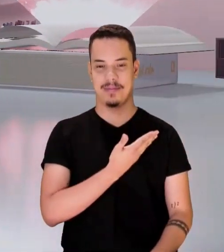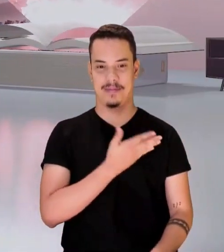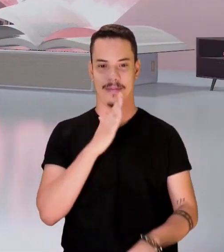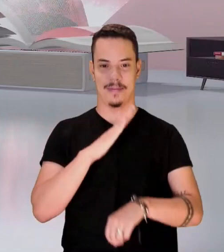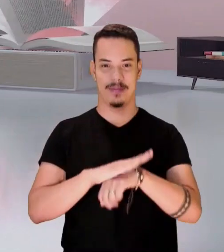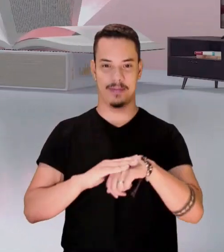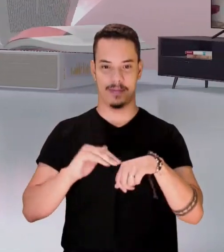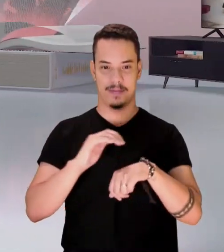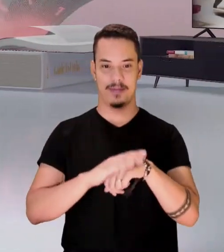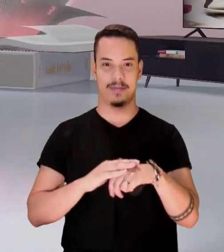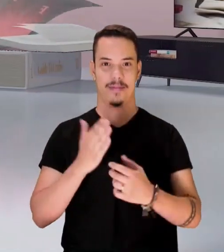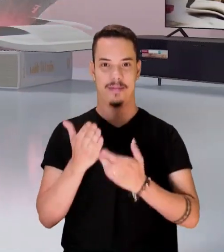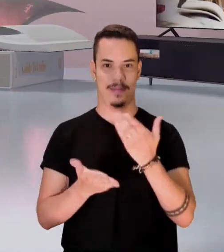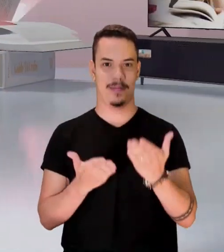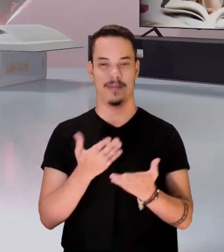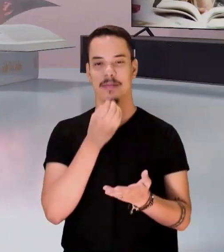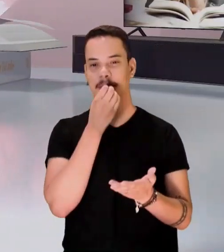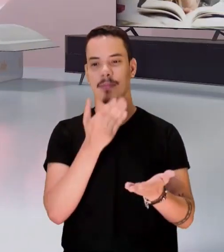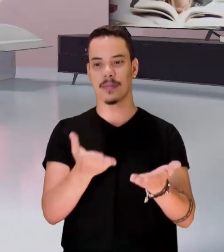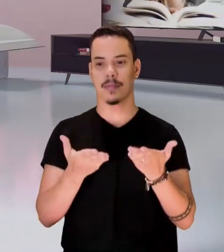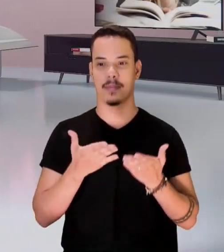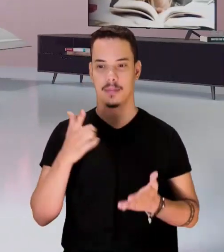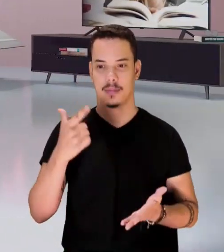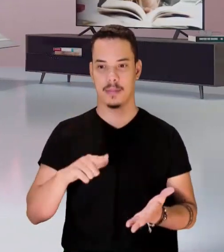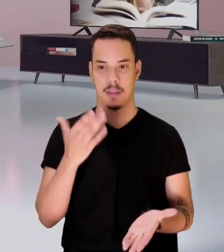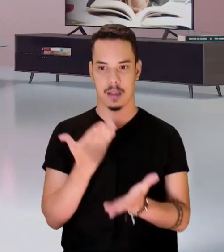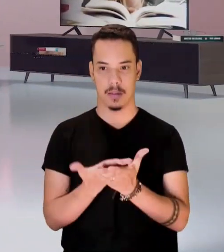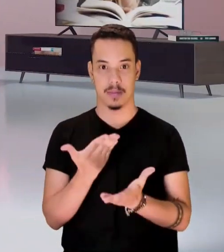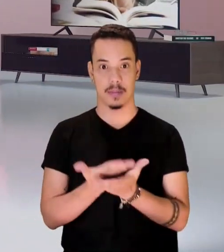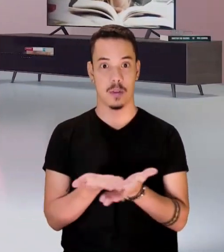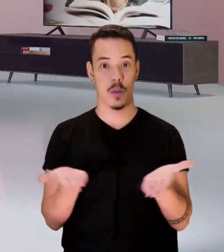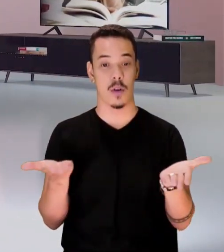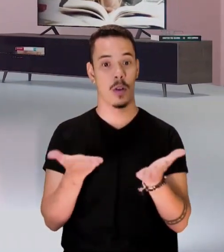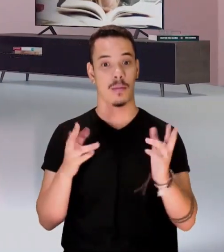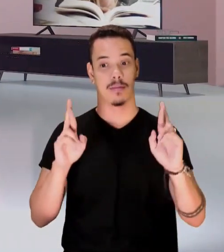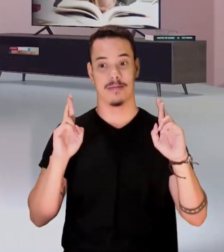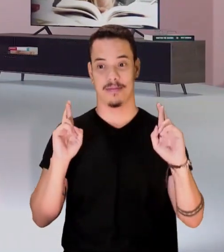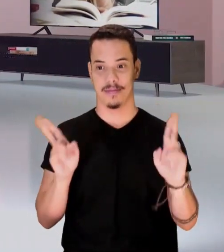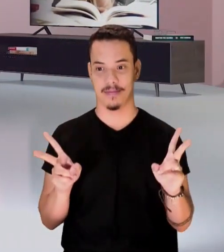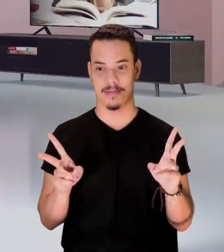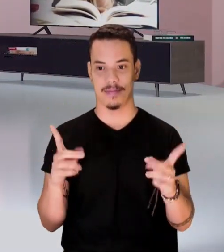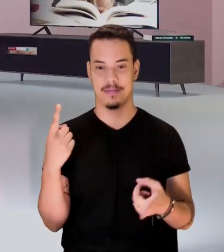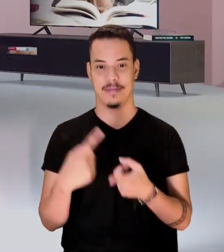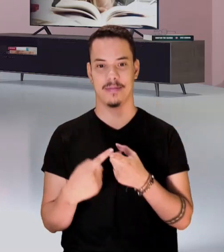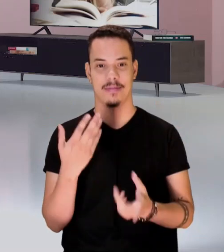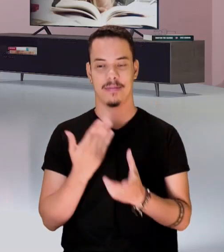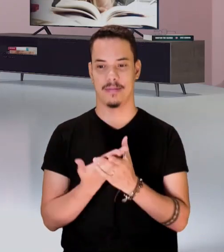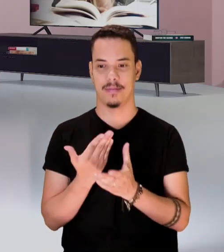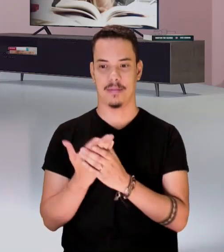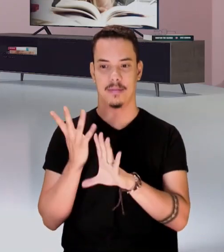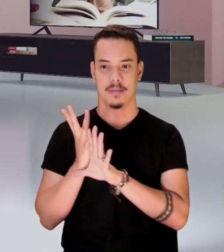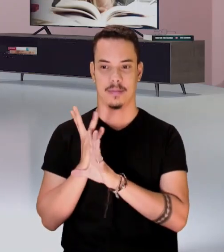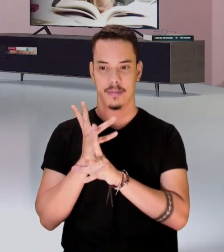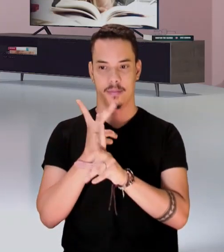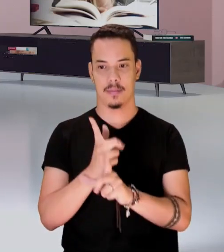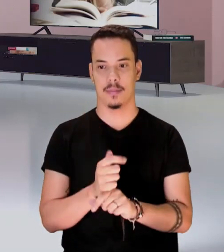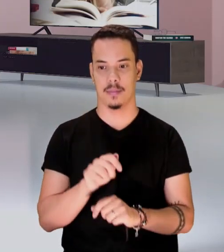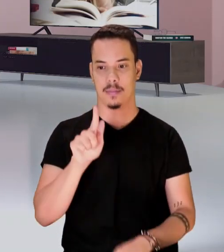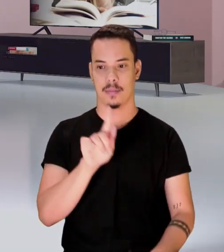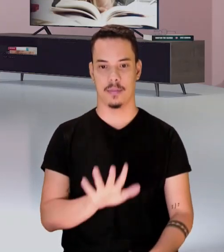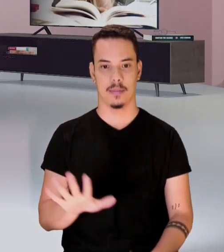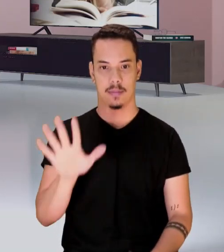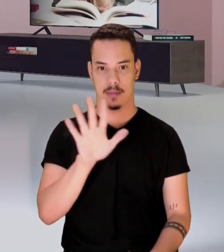sejam bem-vindos a mais uma aula, só que essa aula é diferente, né? Que é a aula da revisão geral